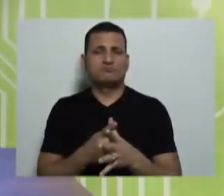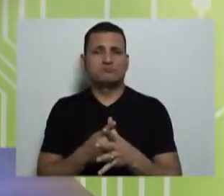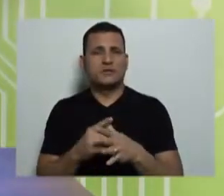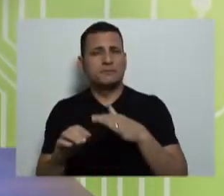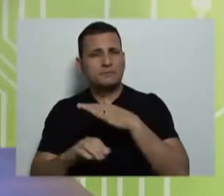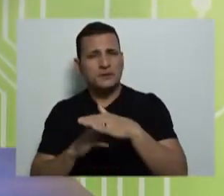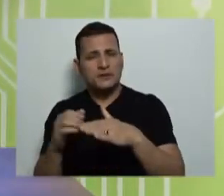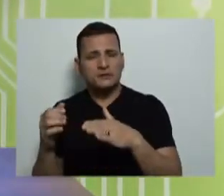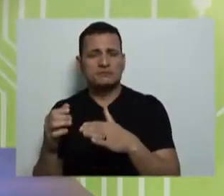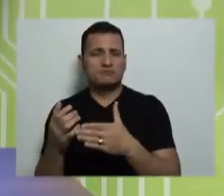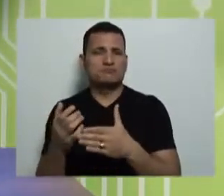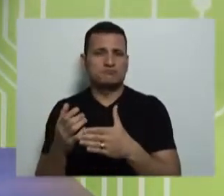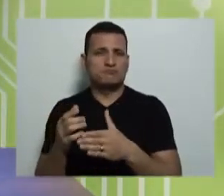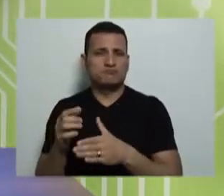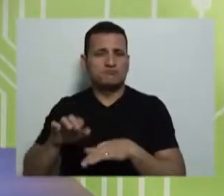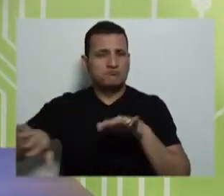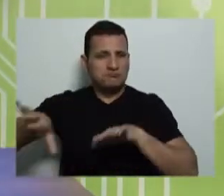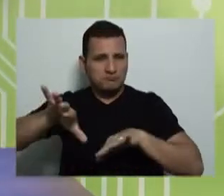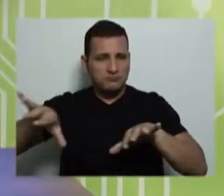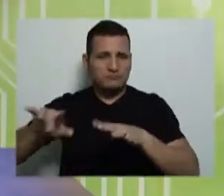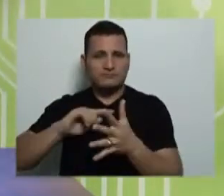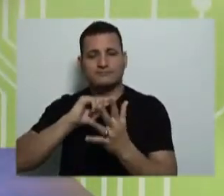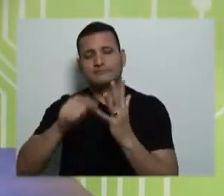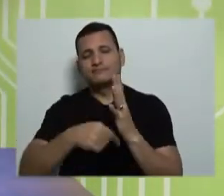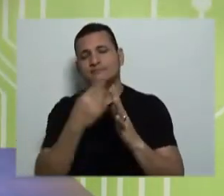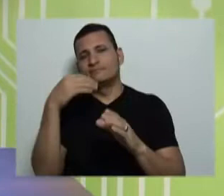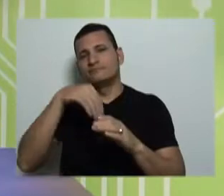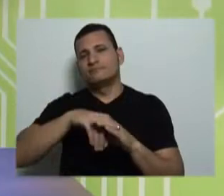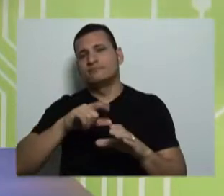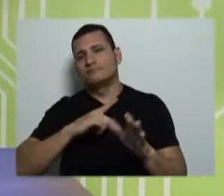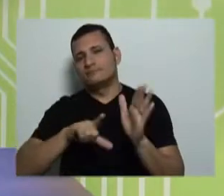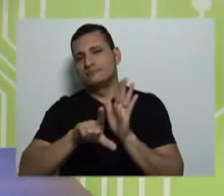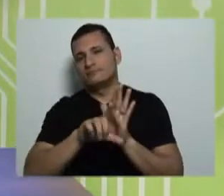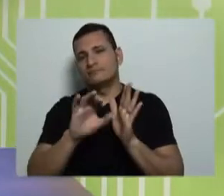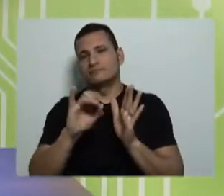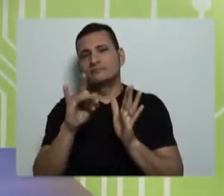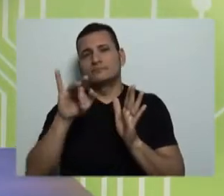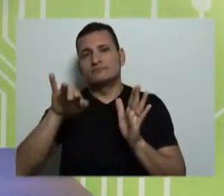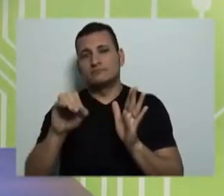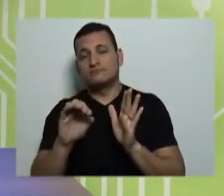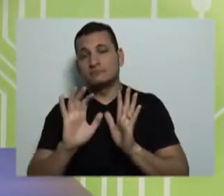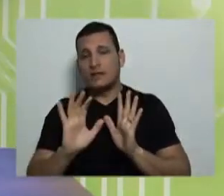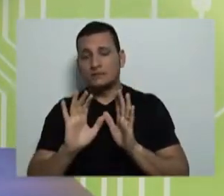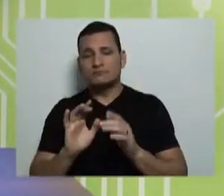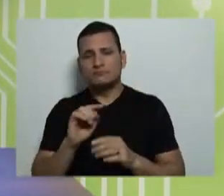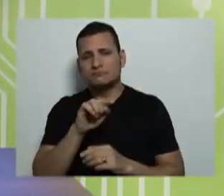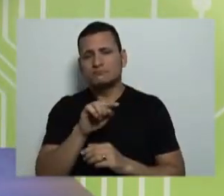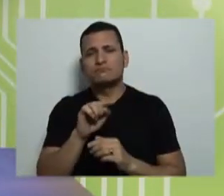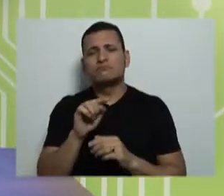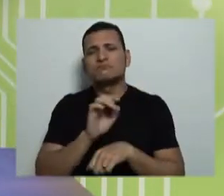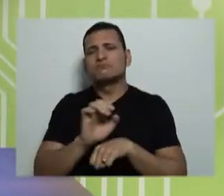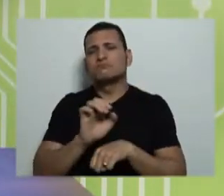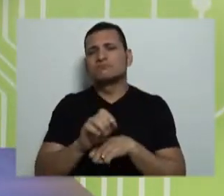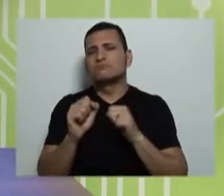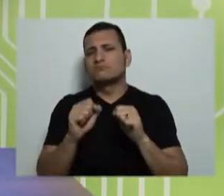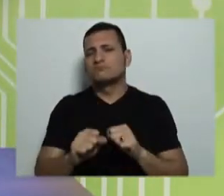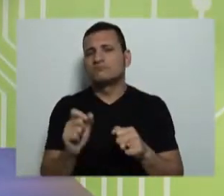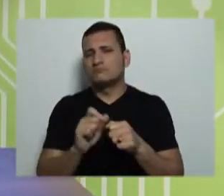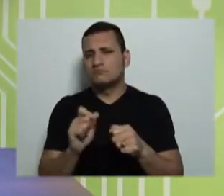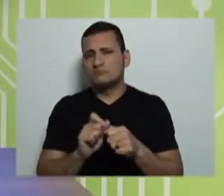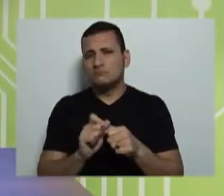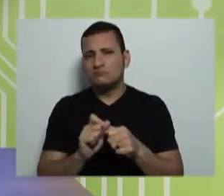lá no Código Civil, pessoal. Mas o que nos interessa aqui? O estágio, ele pode ser feito em qualquer